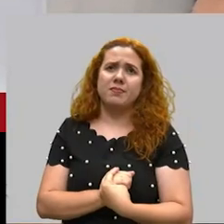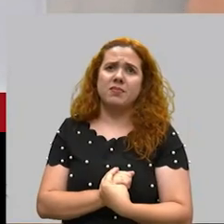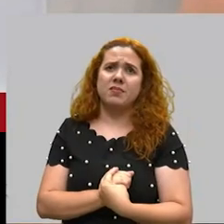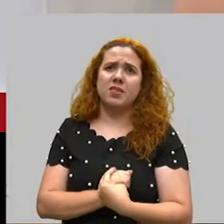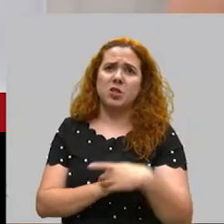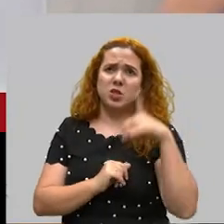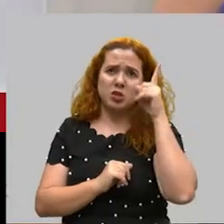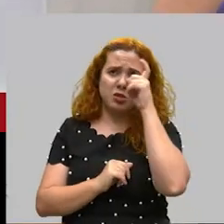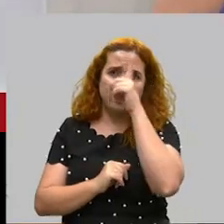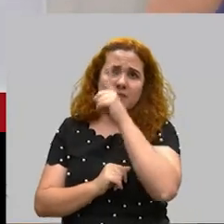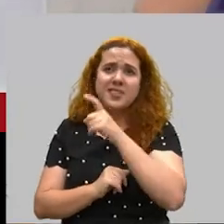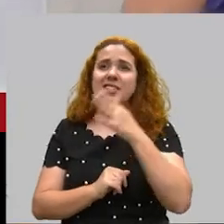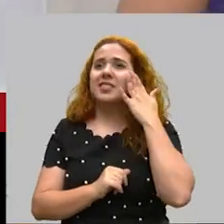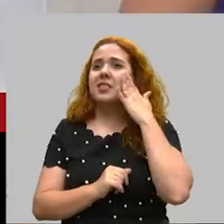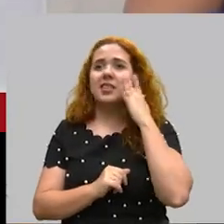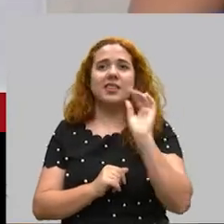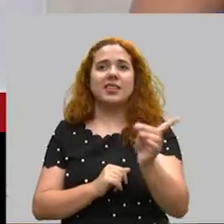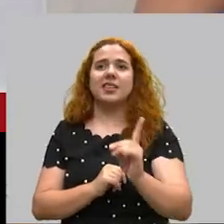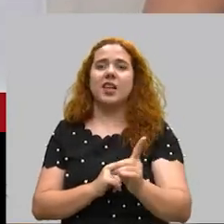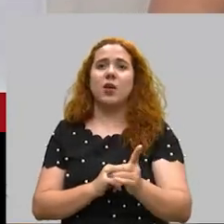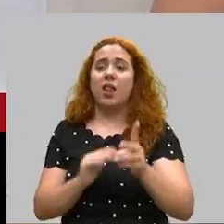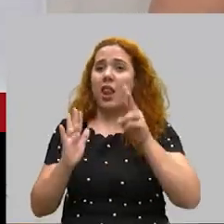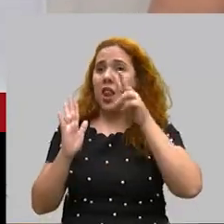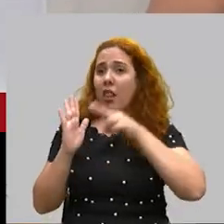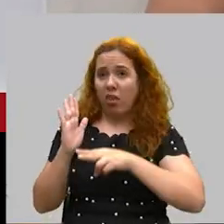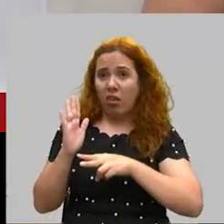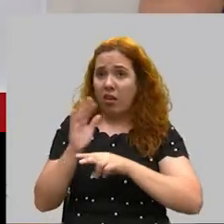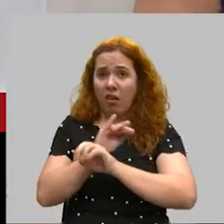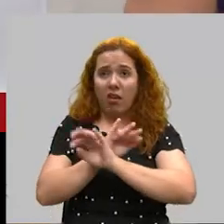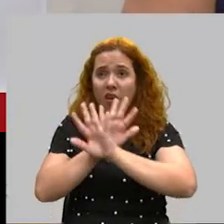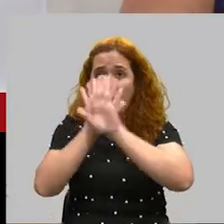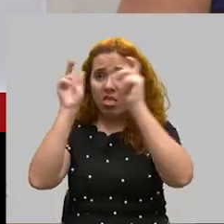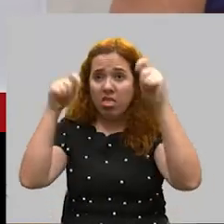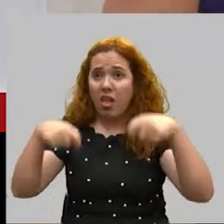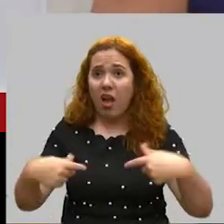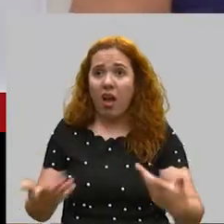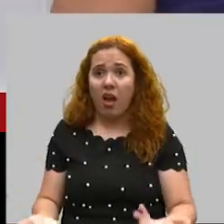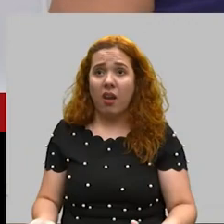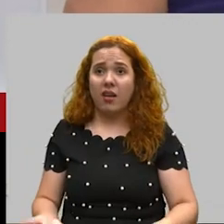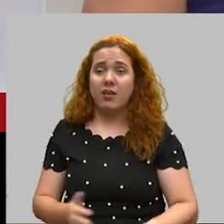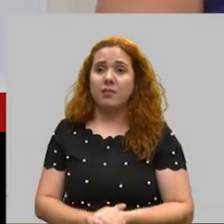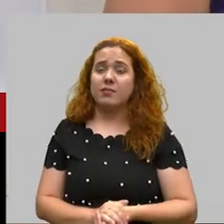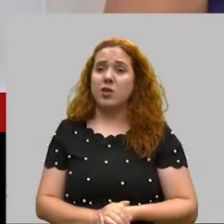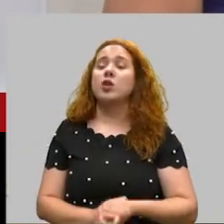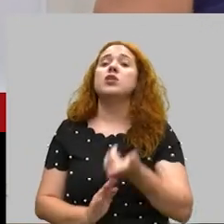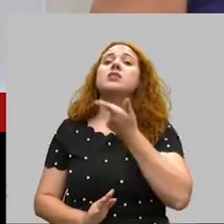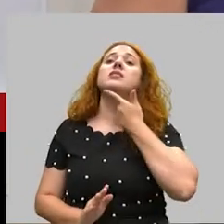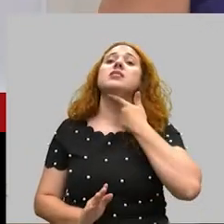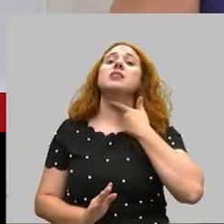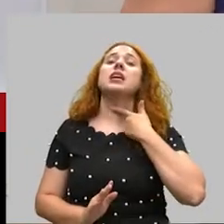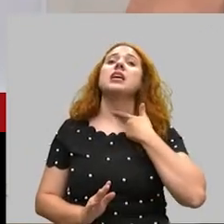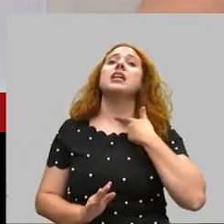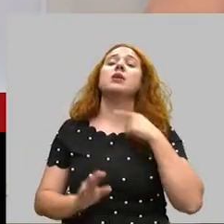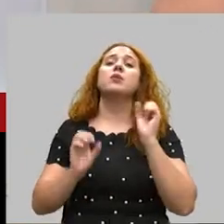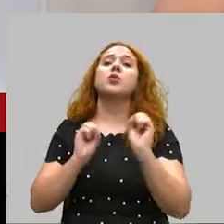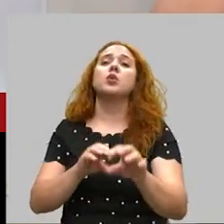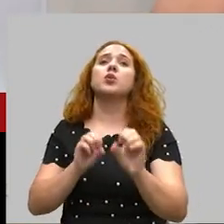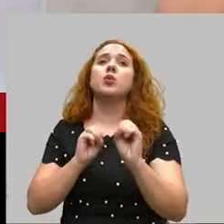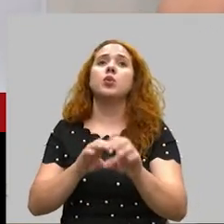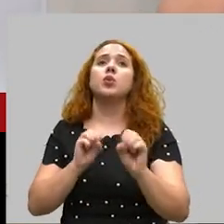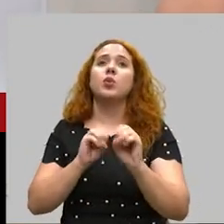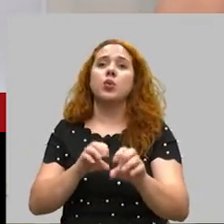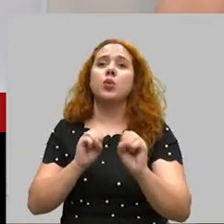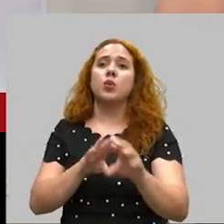de entender gente é é facinho de ler é só ler aqui que já vai saber tudo que nós quer nós queremos Educação do campo gratuita de